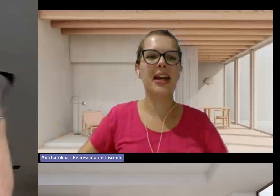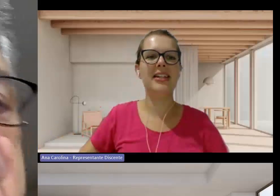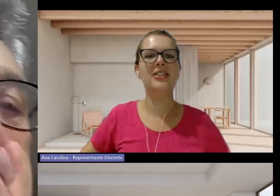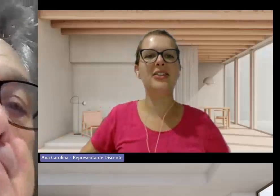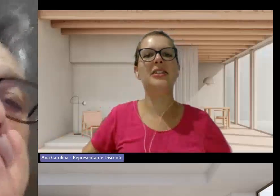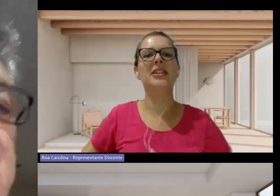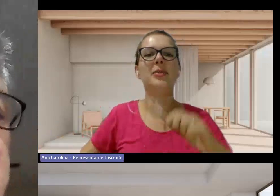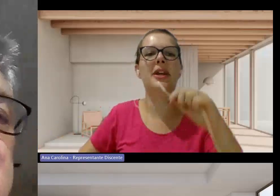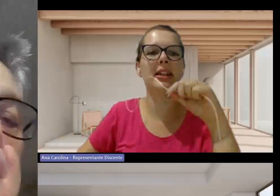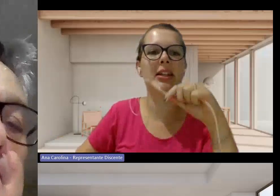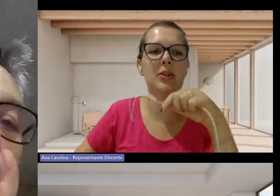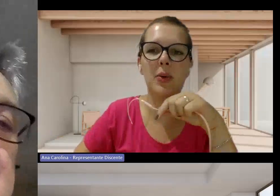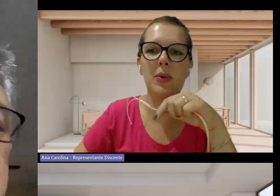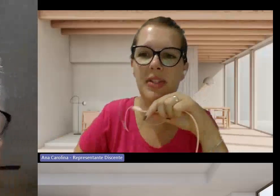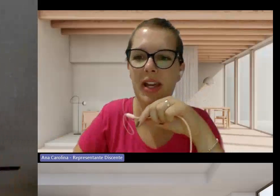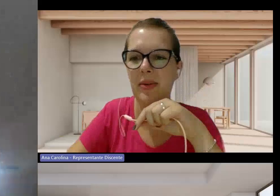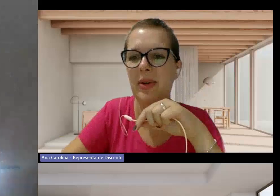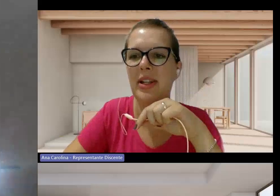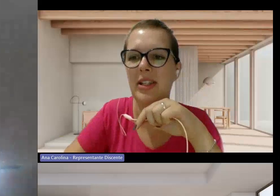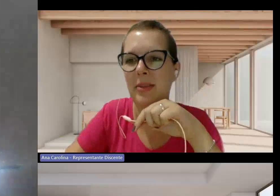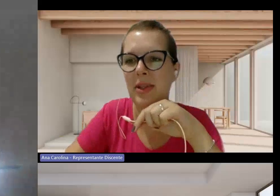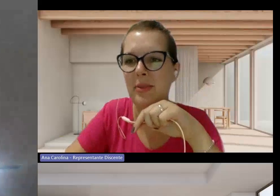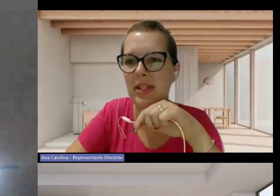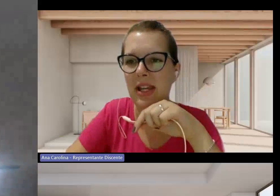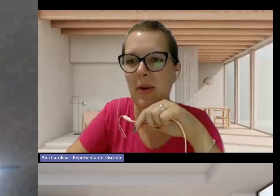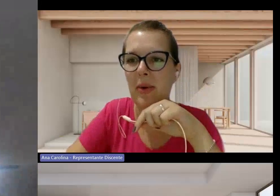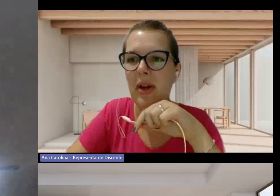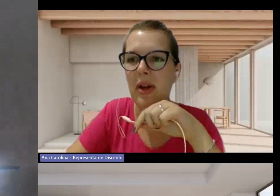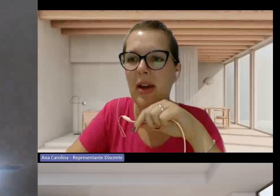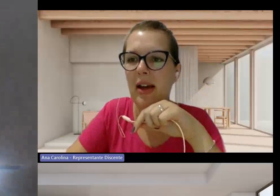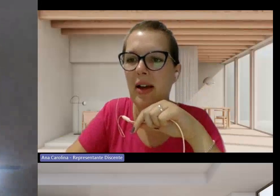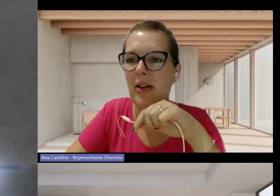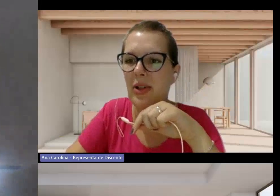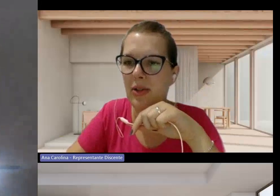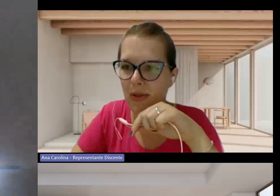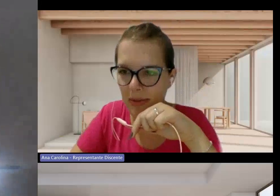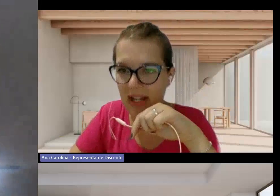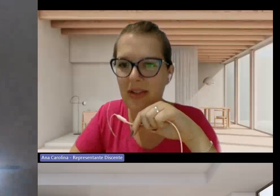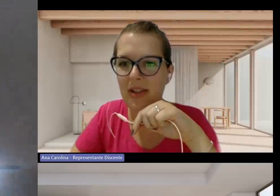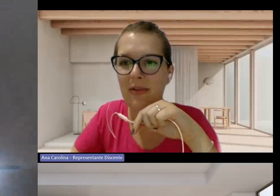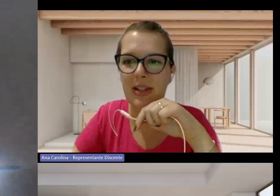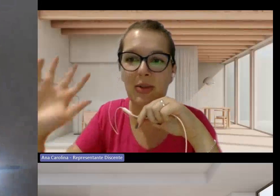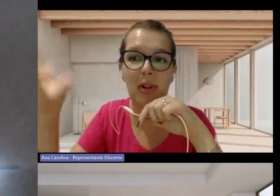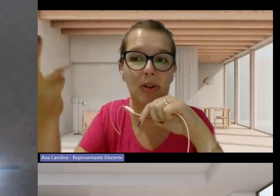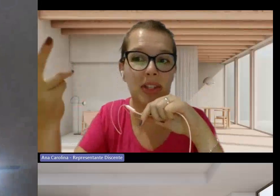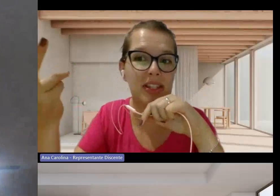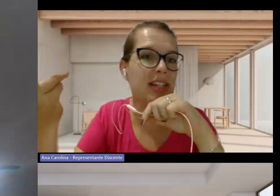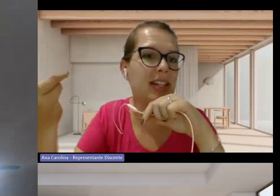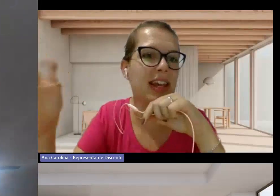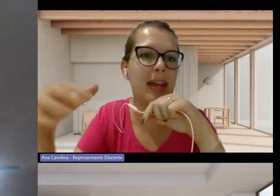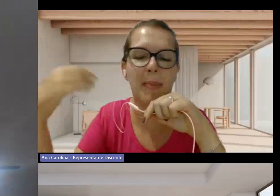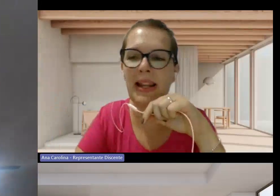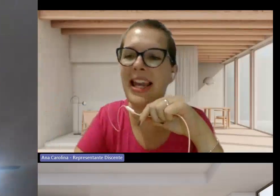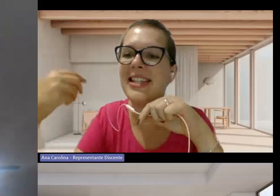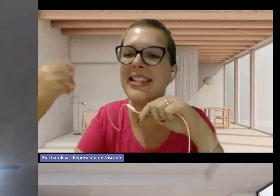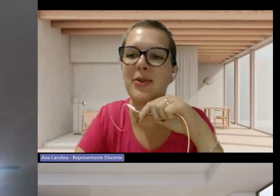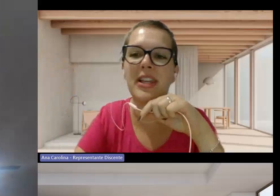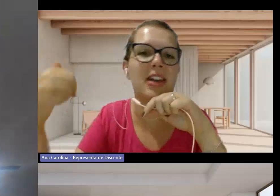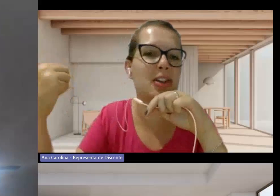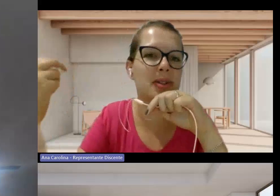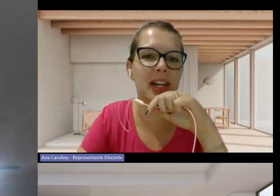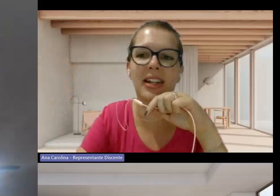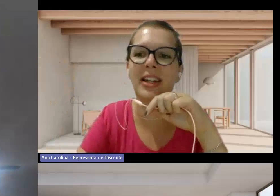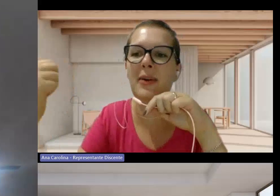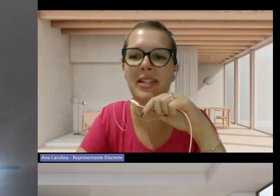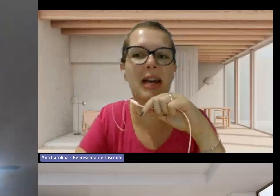Muito obrigada, gente. Obrigada a todos, tá? Um agradecimento especial aos alunos voluntários que fazem tudo acontecer, né? É palestra, é